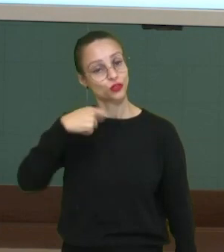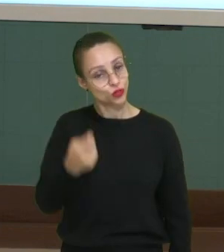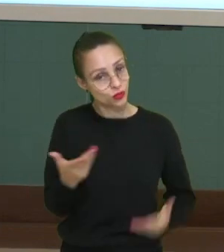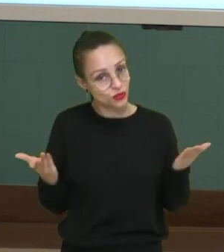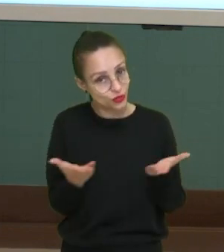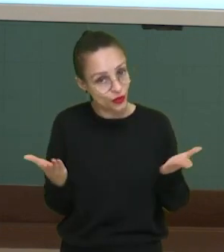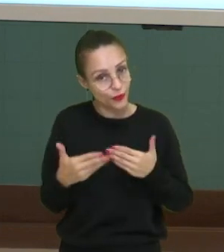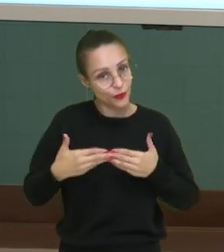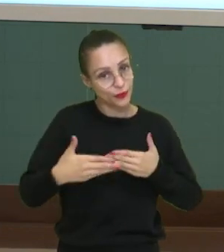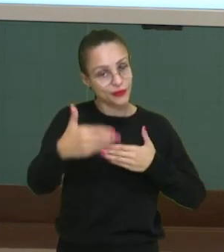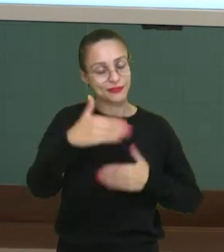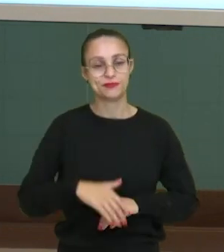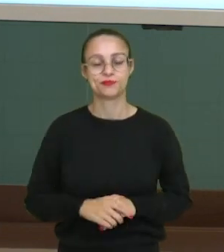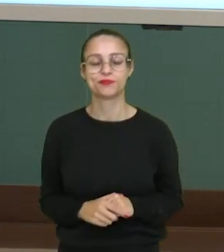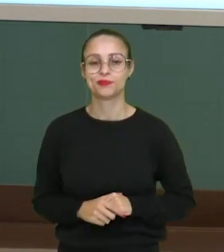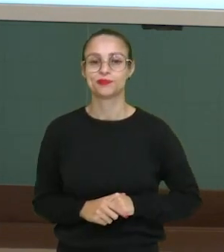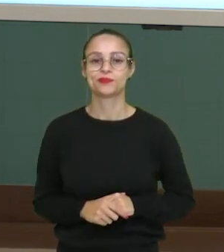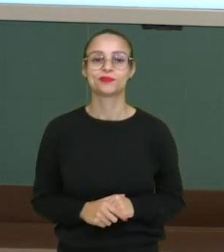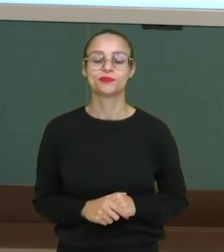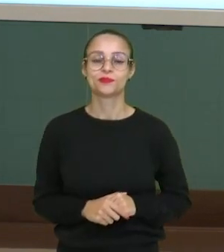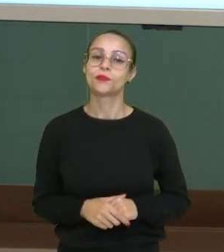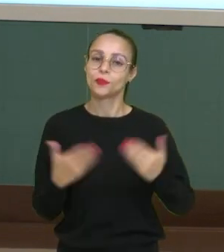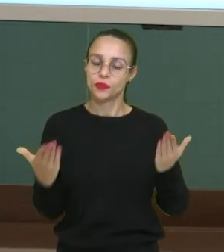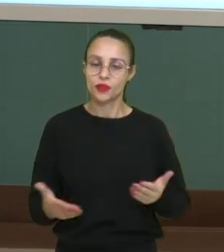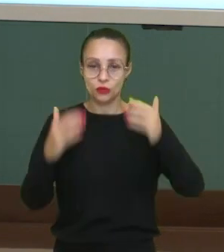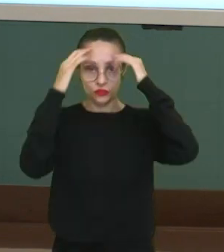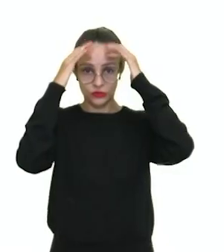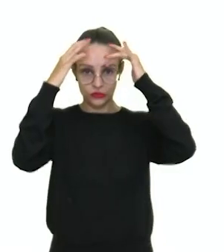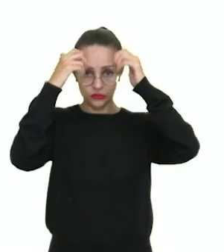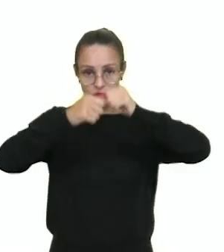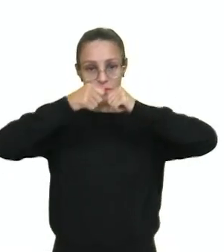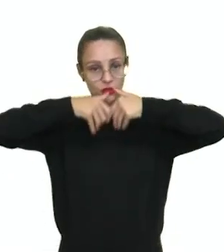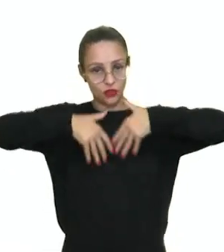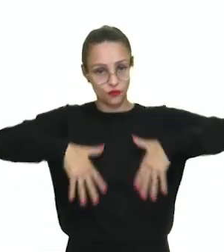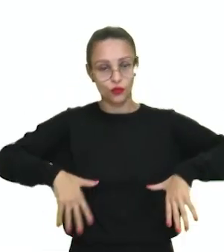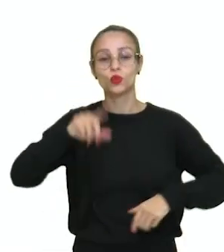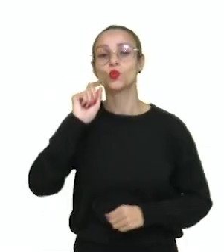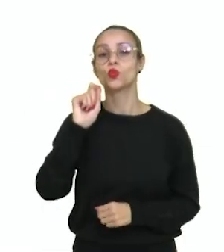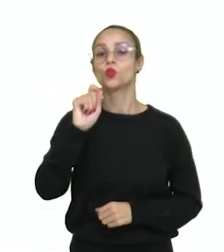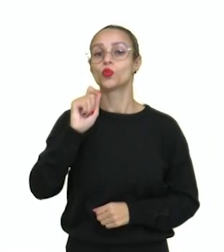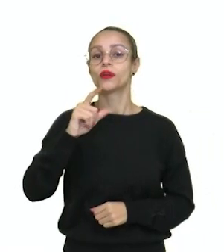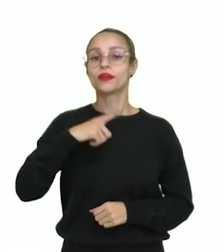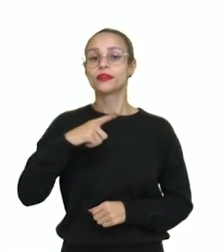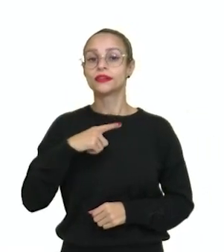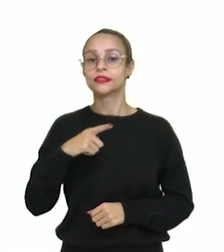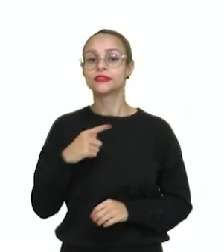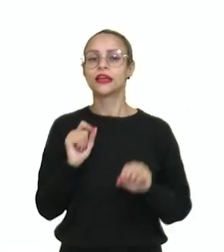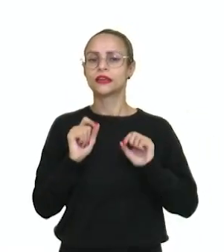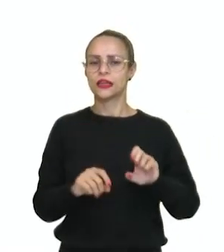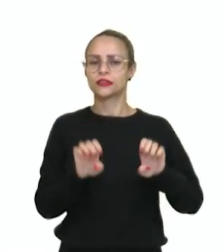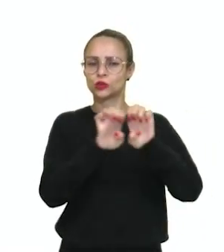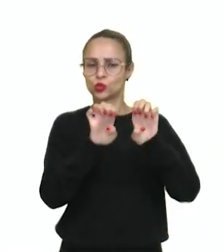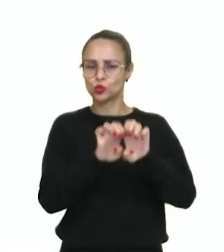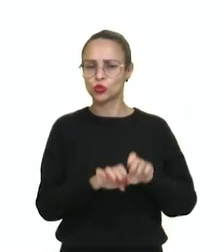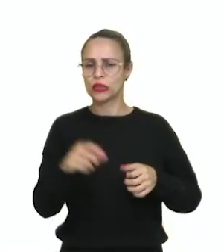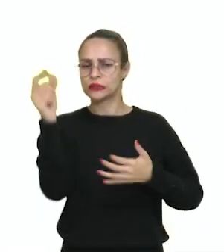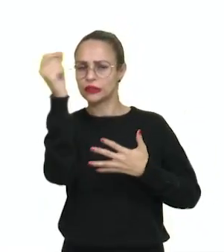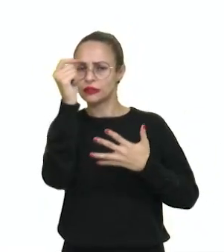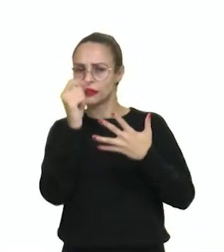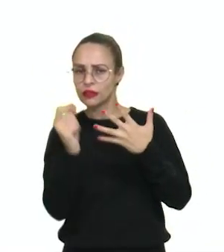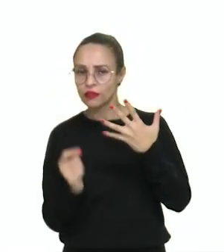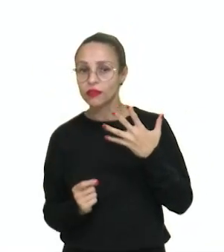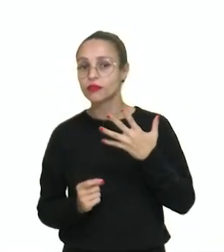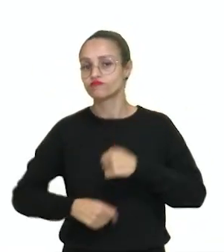a partir de agora. Então, o sistema nervoso é o conjunto de estruturas que são